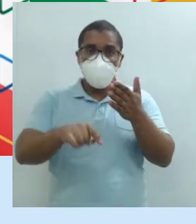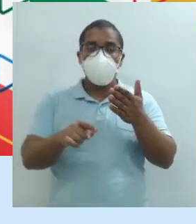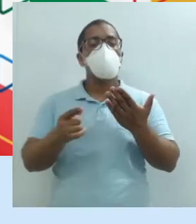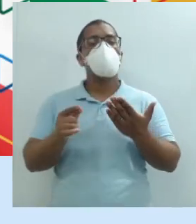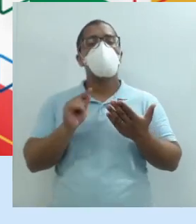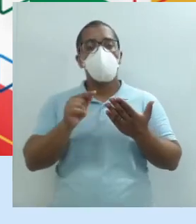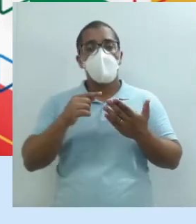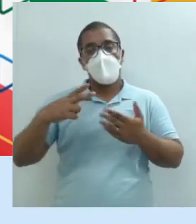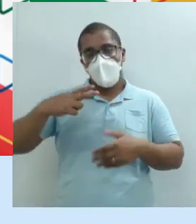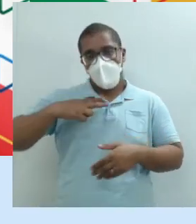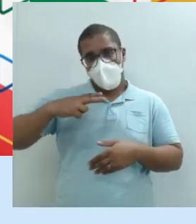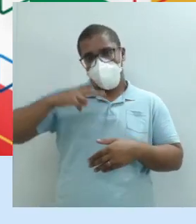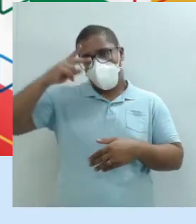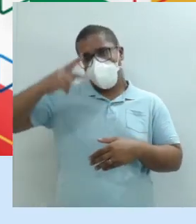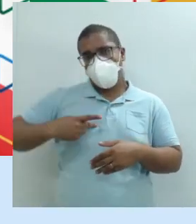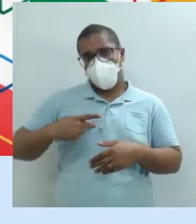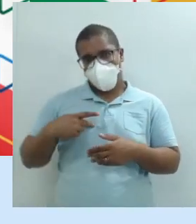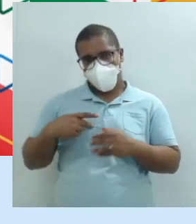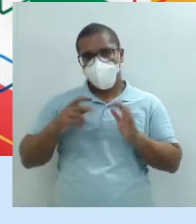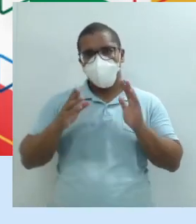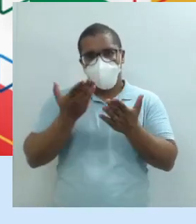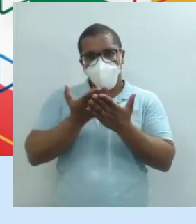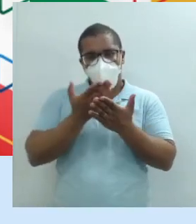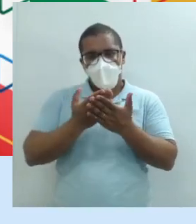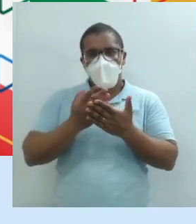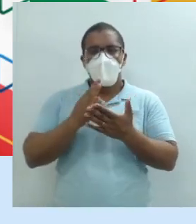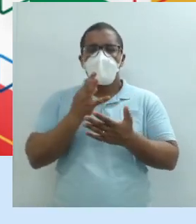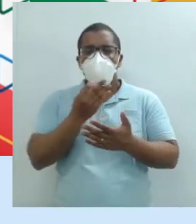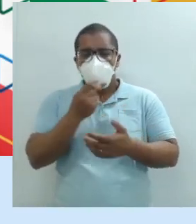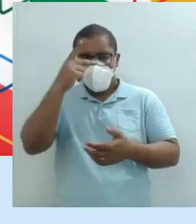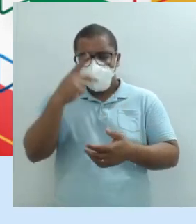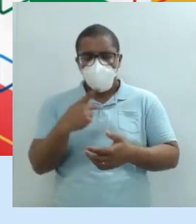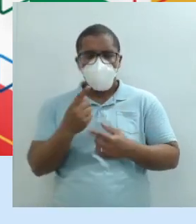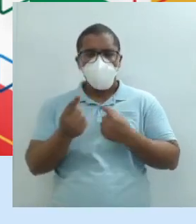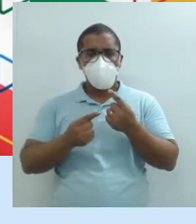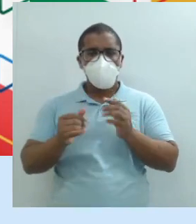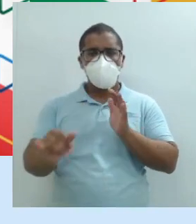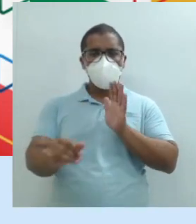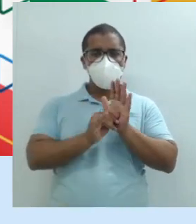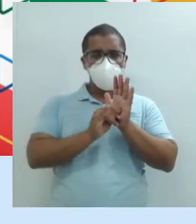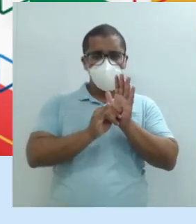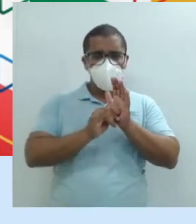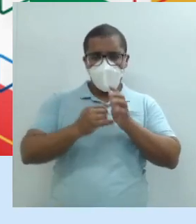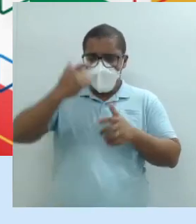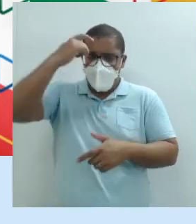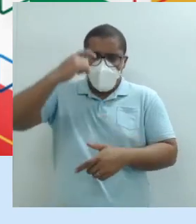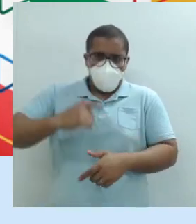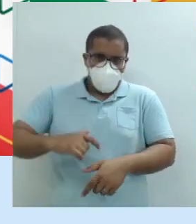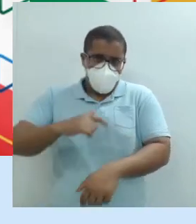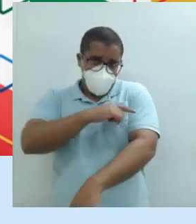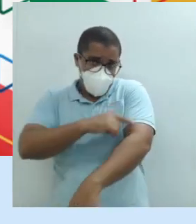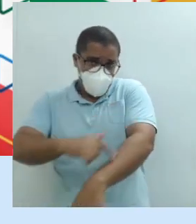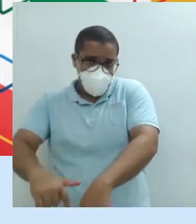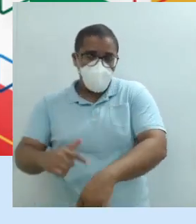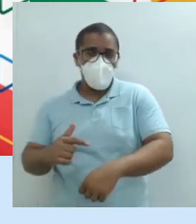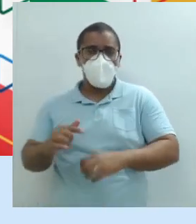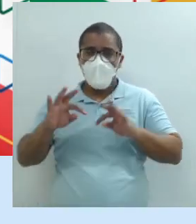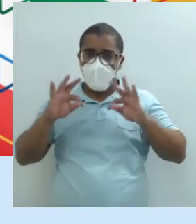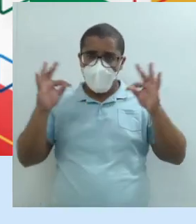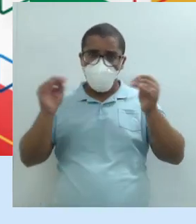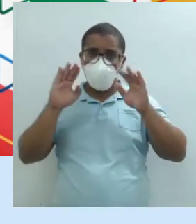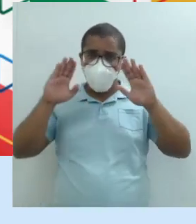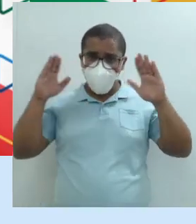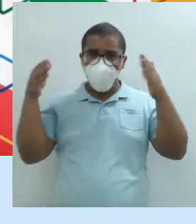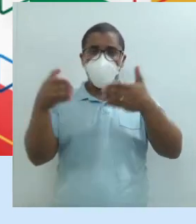dimensão pessoal. A gente trabalhou autoconhecimento, identidade, personalidade, tudo que dizia